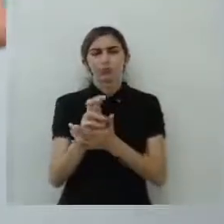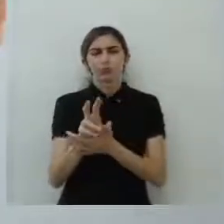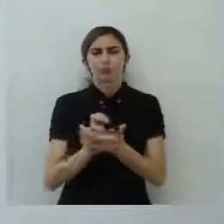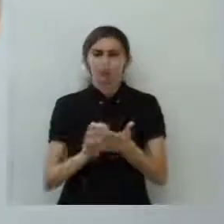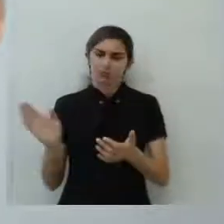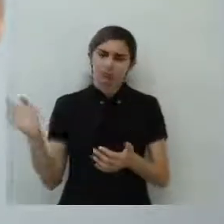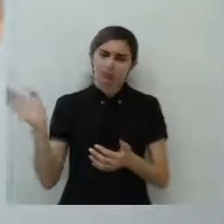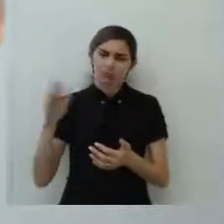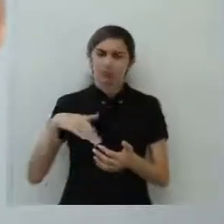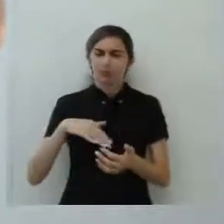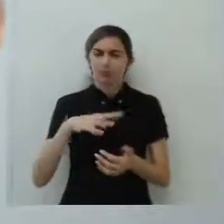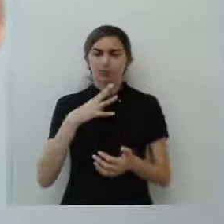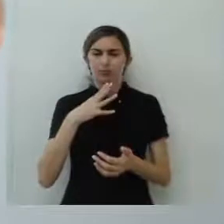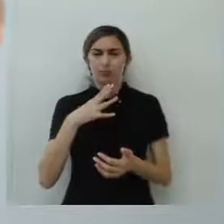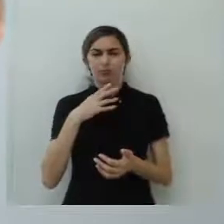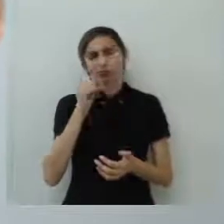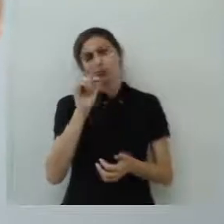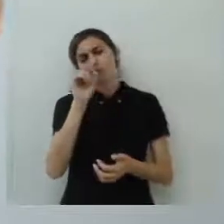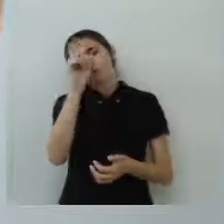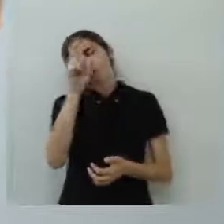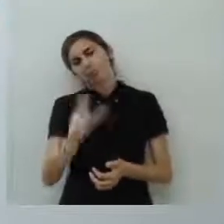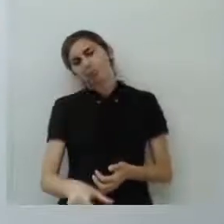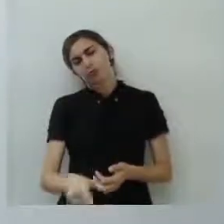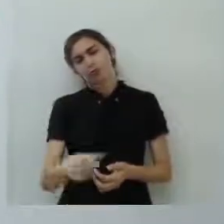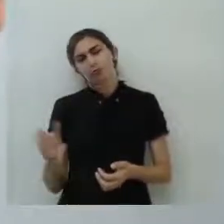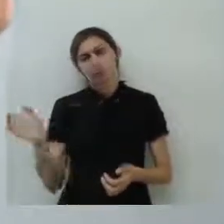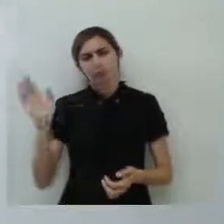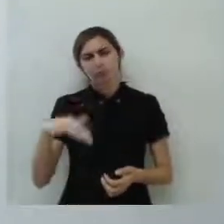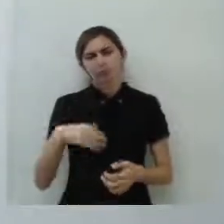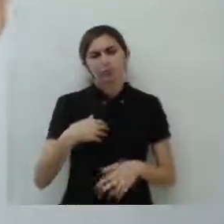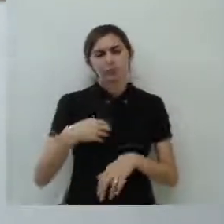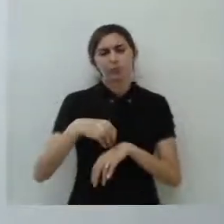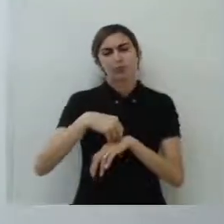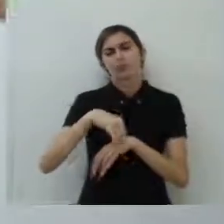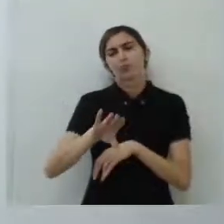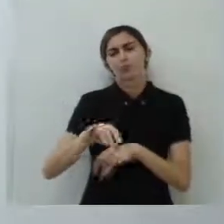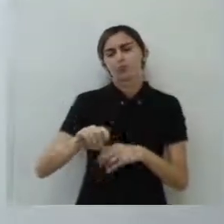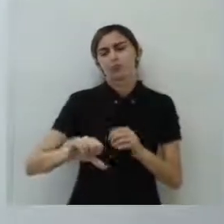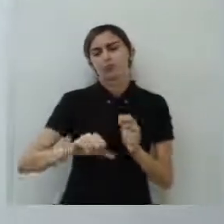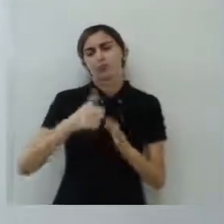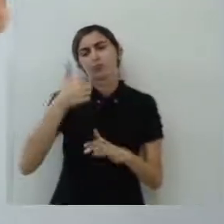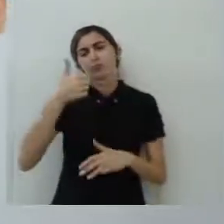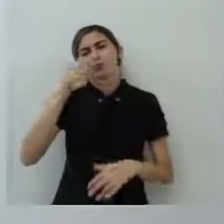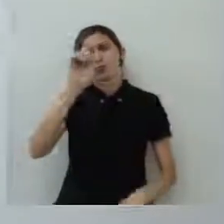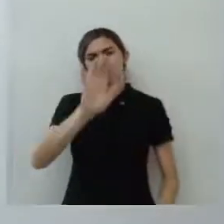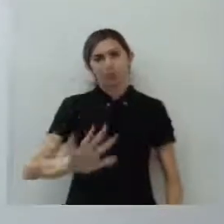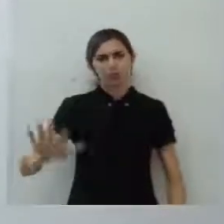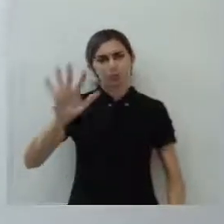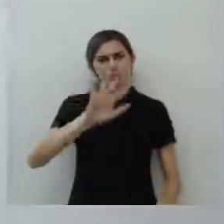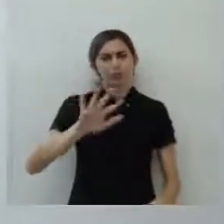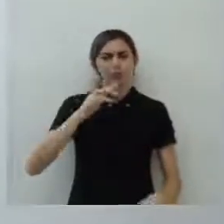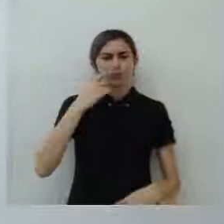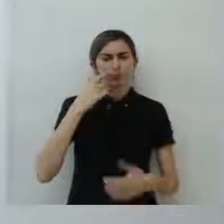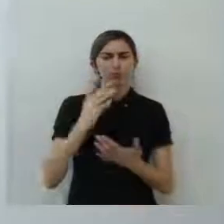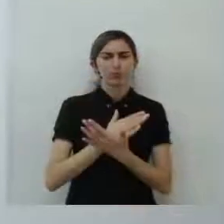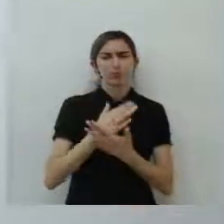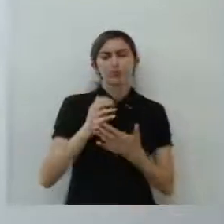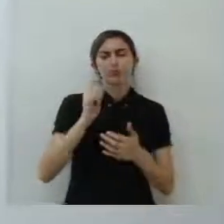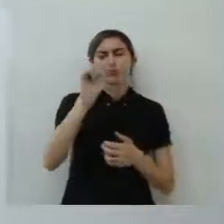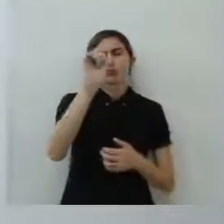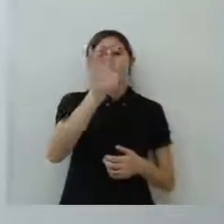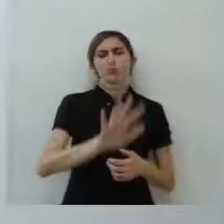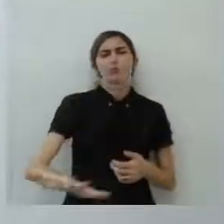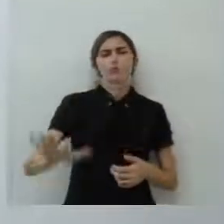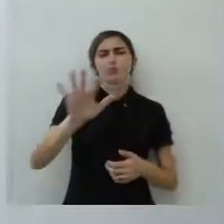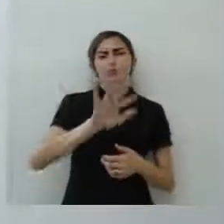vamos adiante, né? Conhecer quem é esse rapaz. Vamos lá? Vamos lá. Eu vou colocar a primeira imagem. Nós temos aqui algumas imagens sobre ele. A